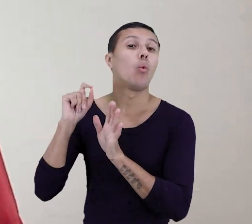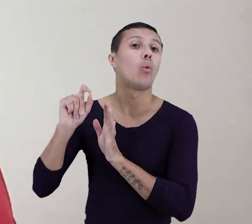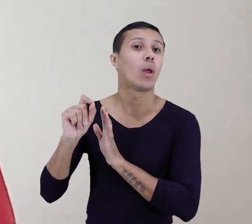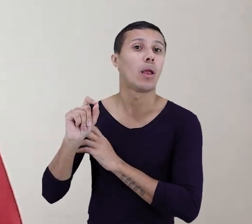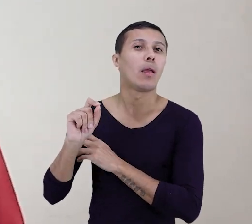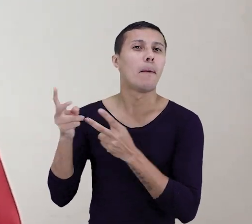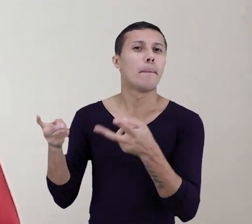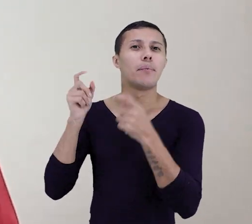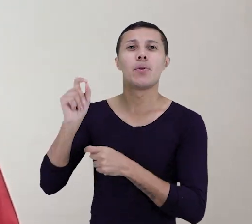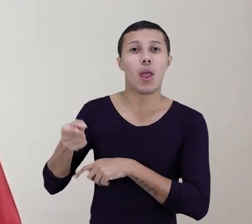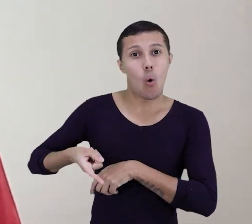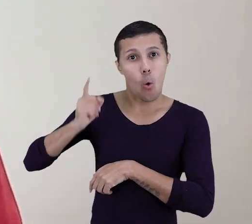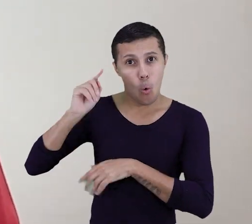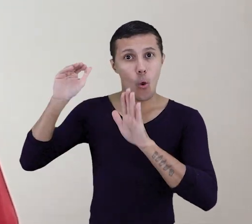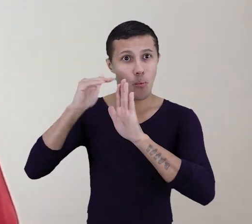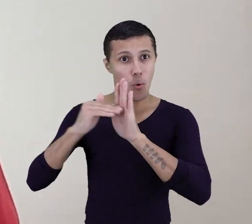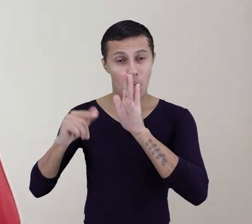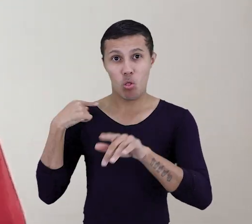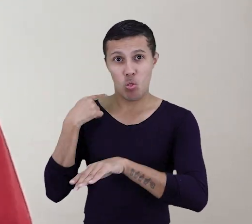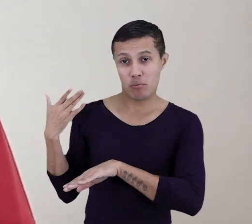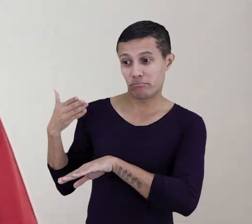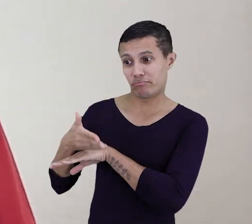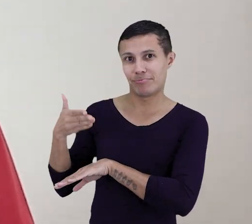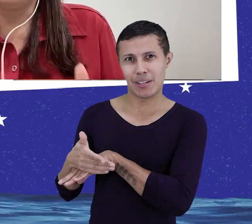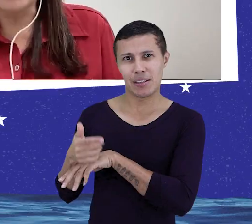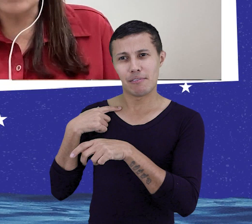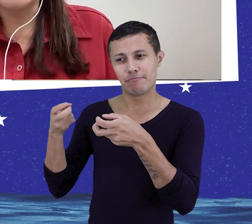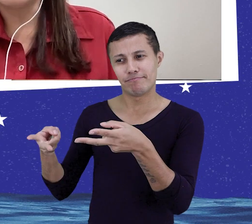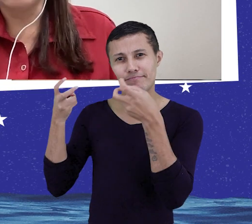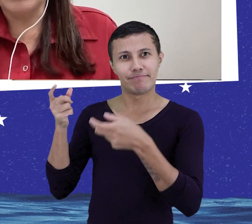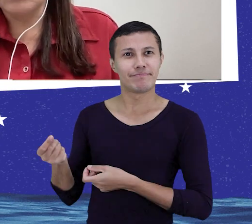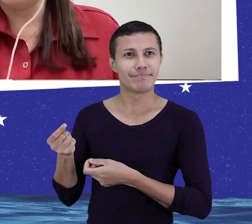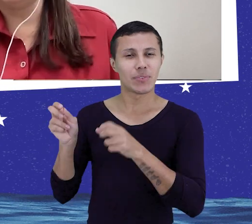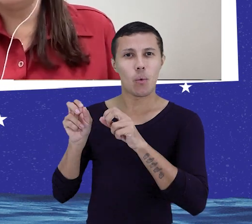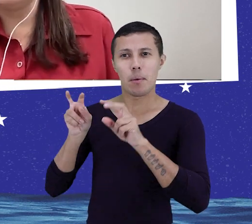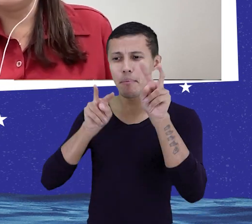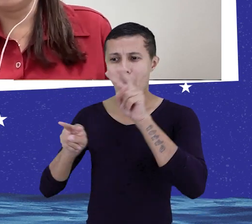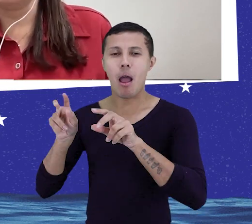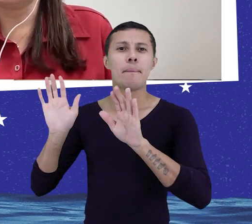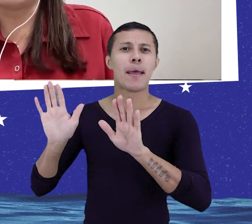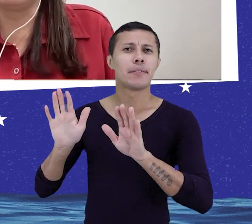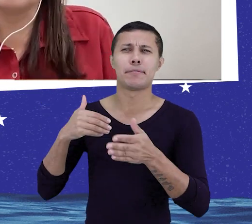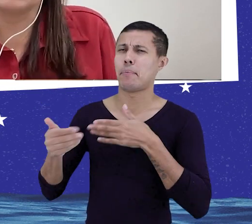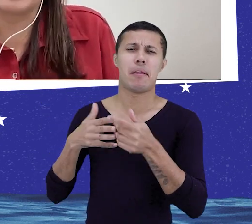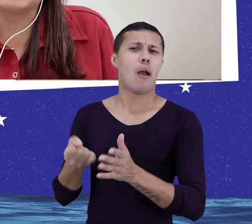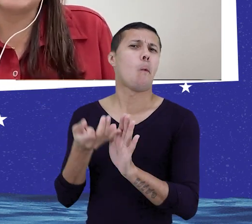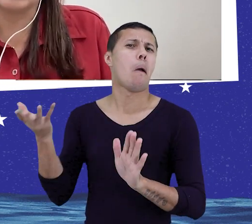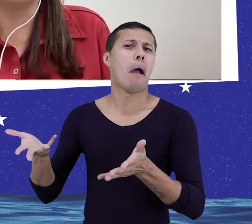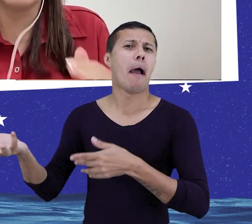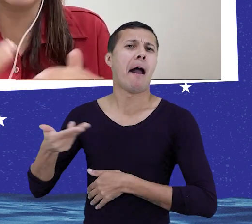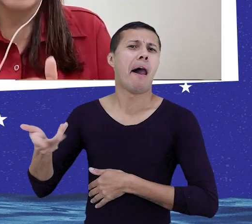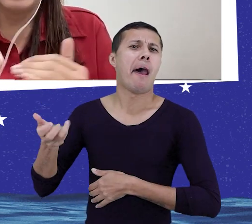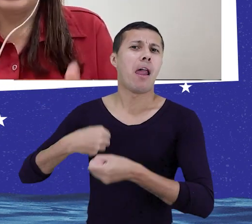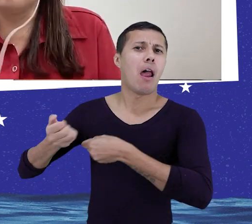pelo menos é o único programa que nós participamos que teve esse olhar. Por conta desse número de acelerações que nós participamos ano